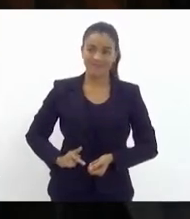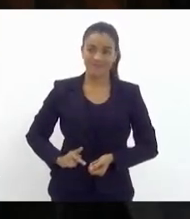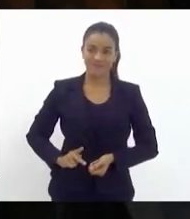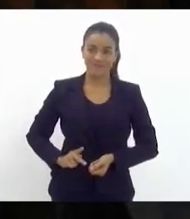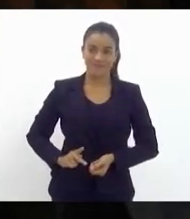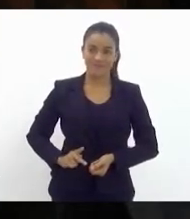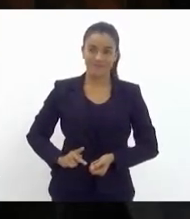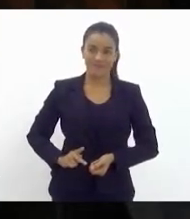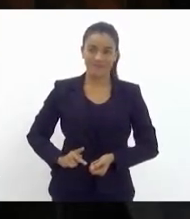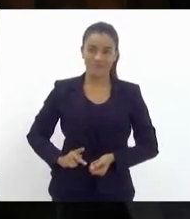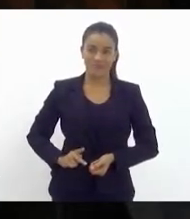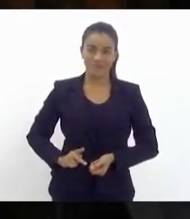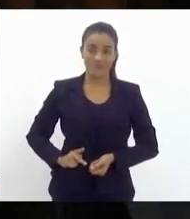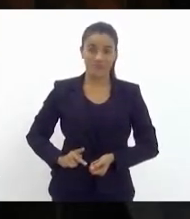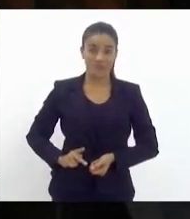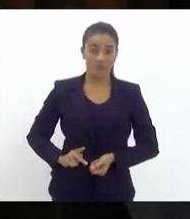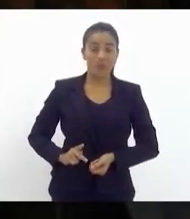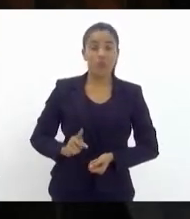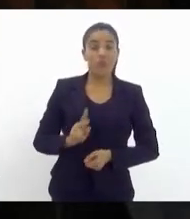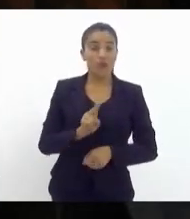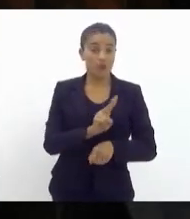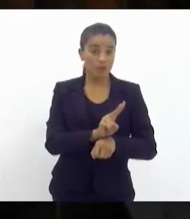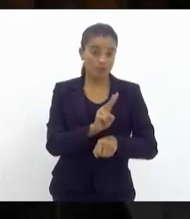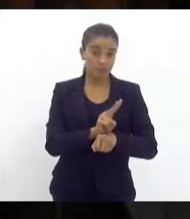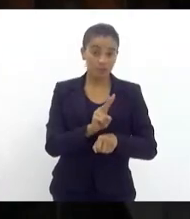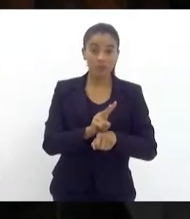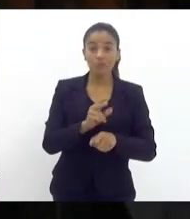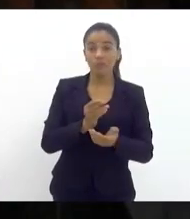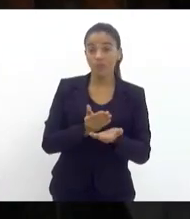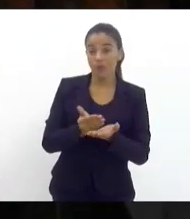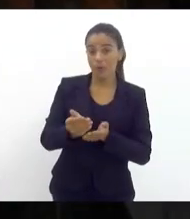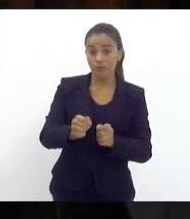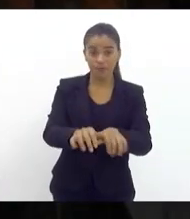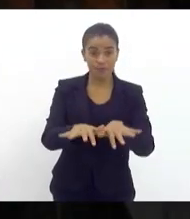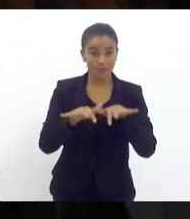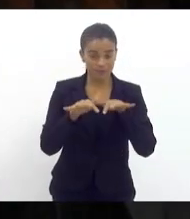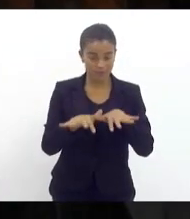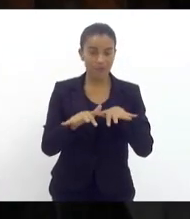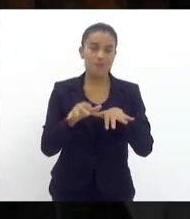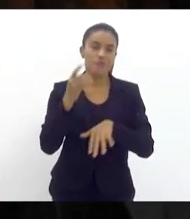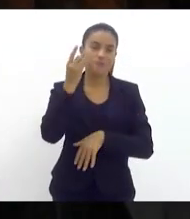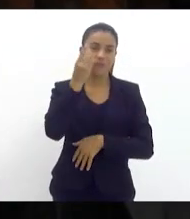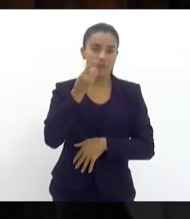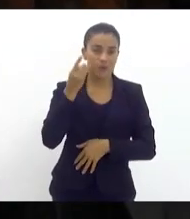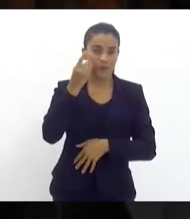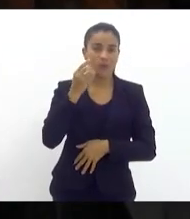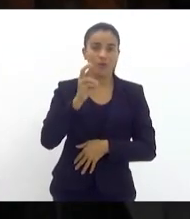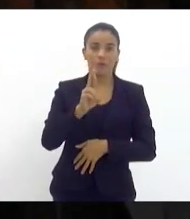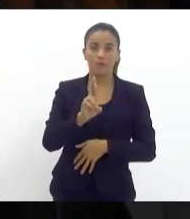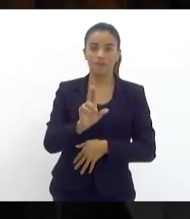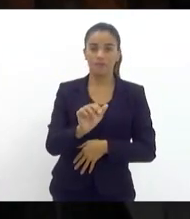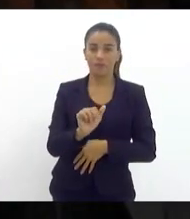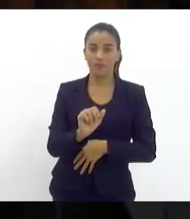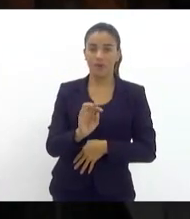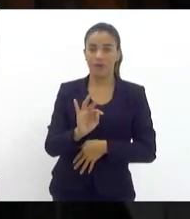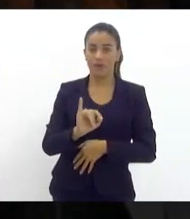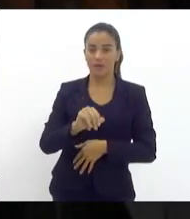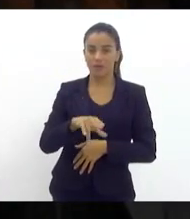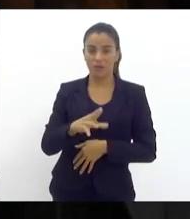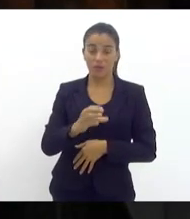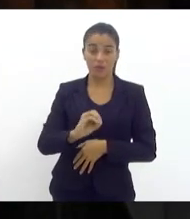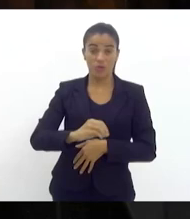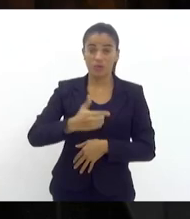do expediente inicial Deputado Ratinho segundo dia